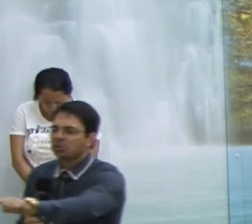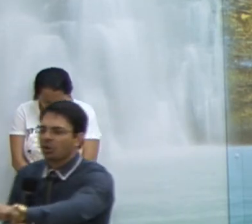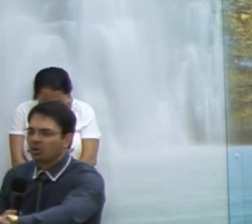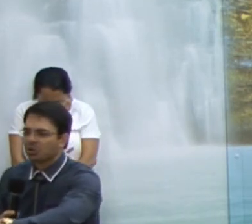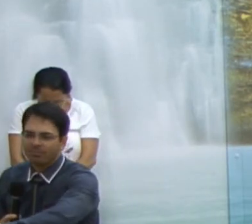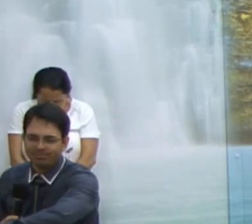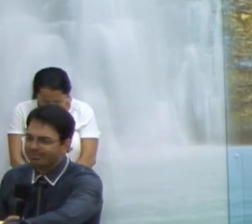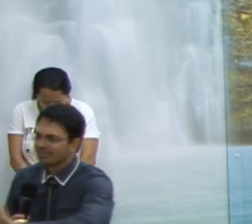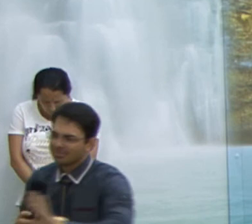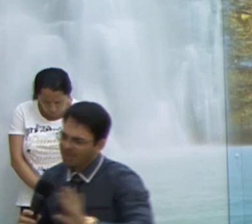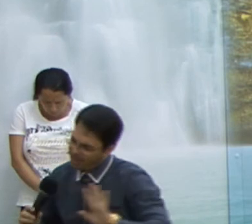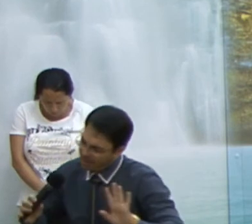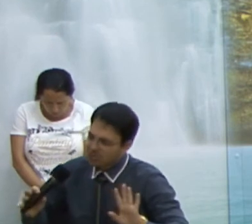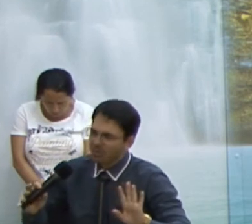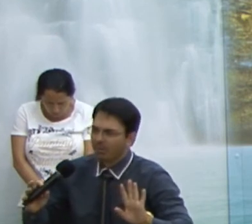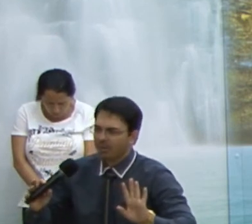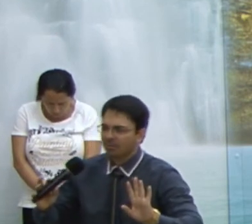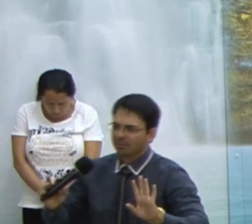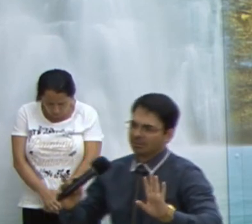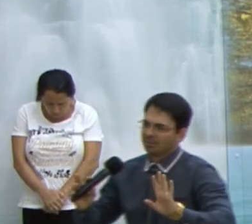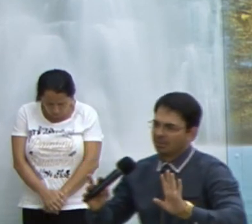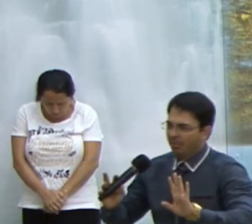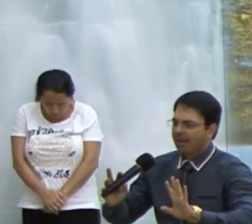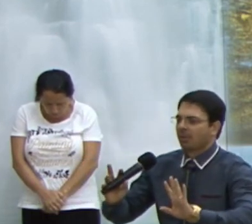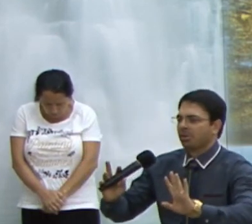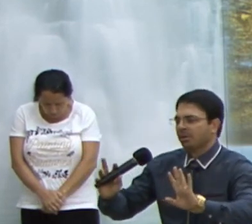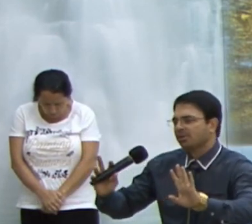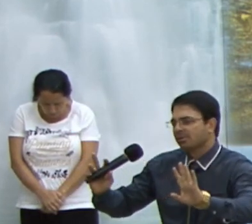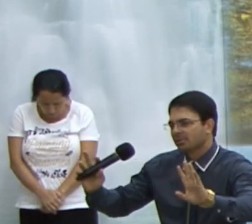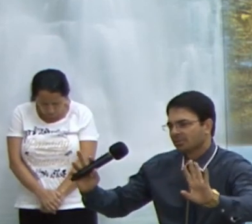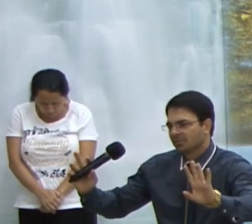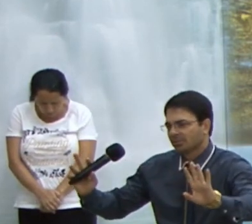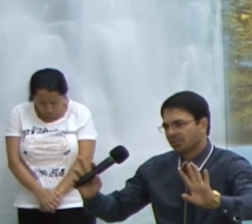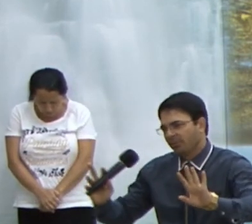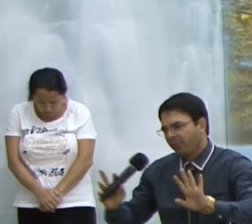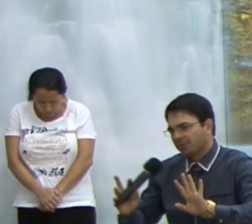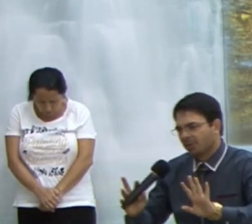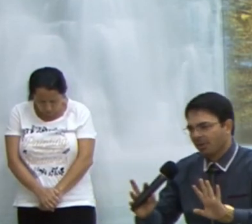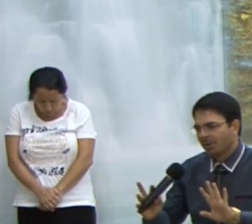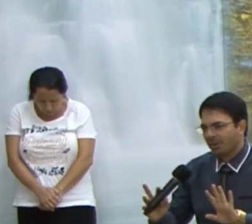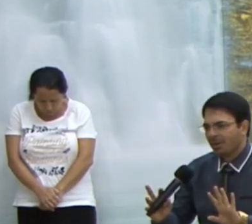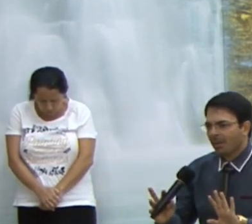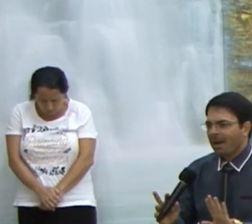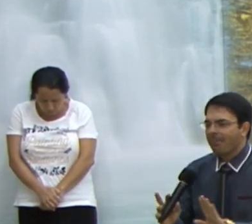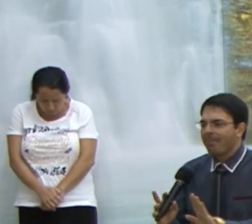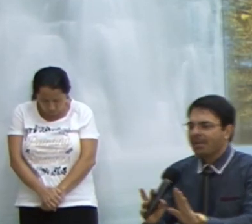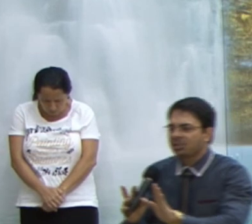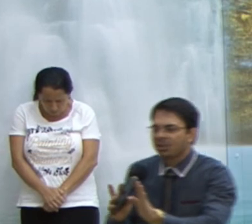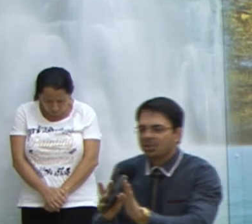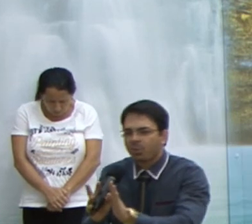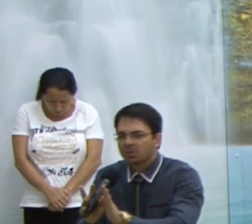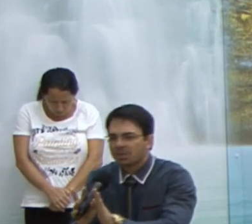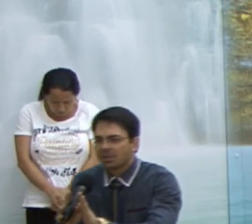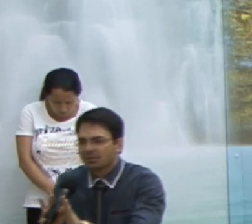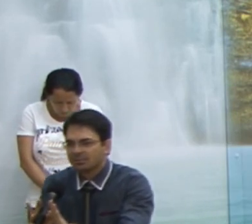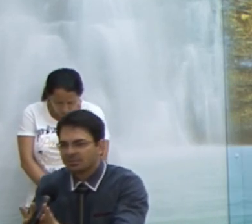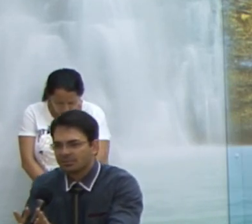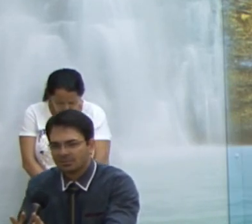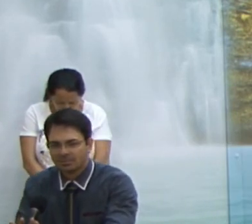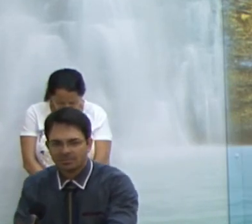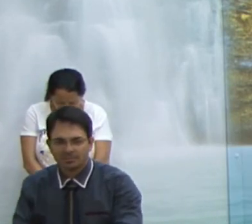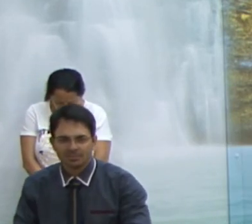Mexe com o senhor, que isso, meu irmão? Para com isso. Faz isso não. Mas mexe com a esposa